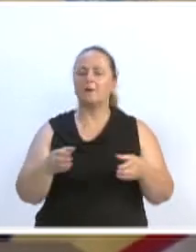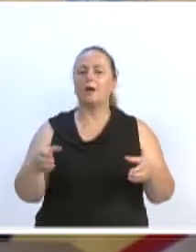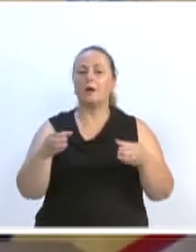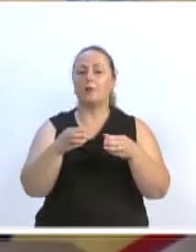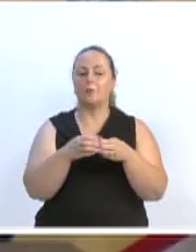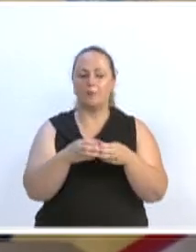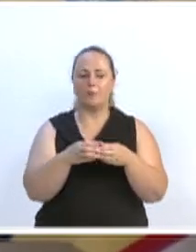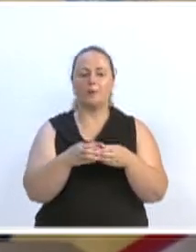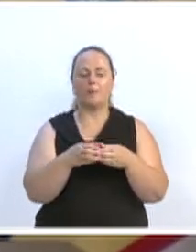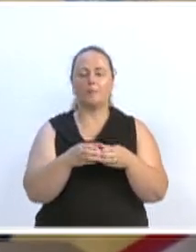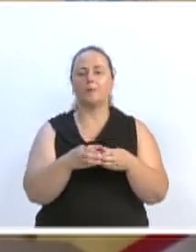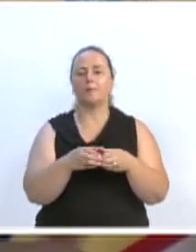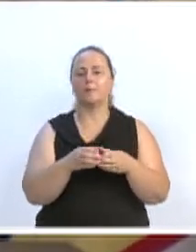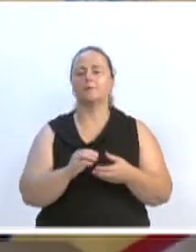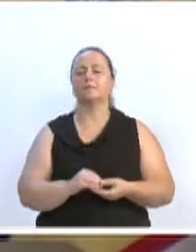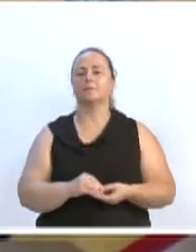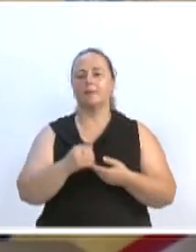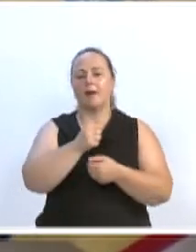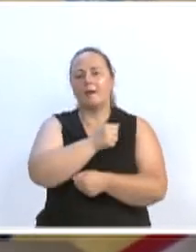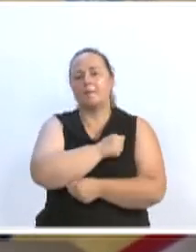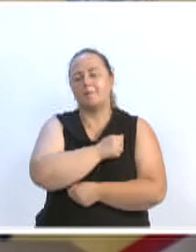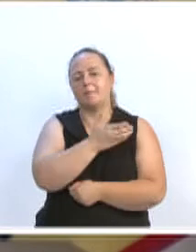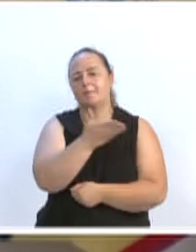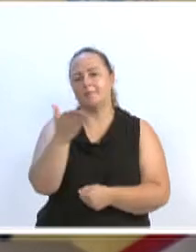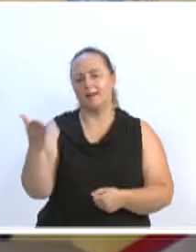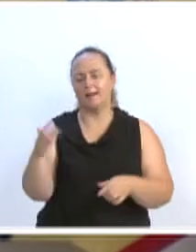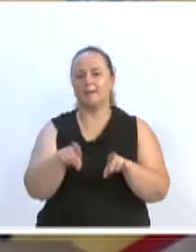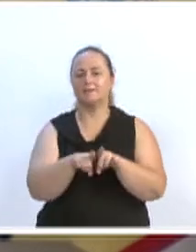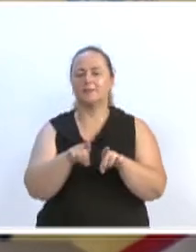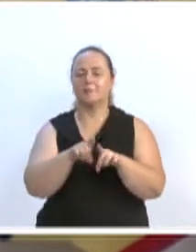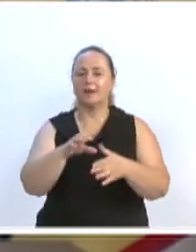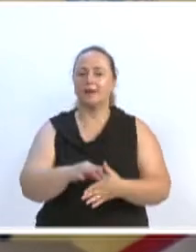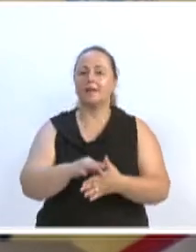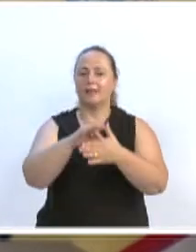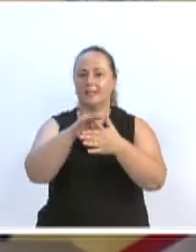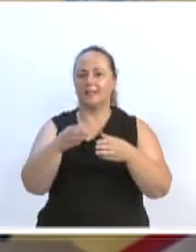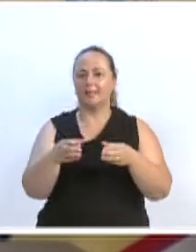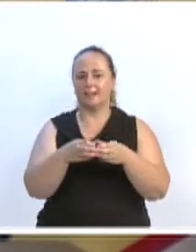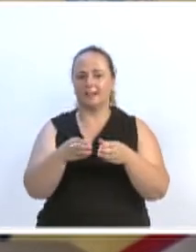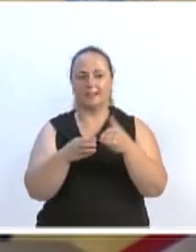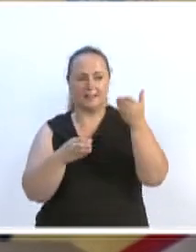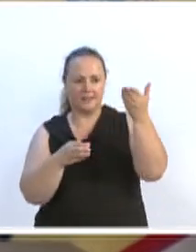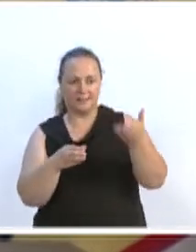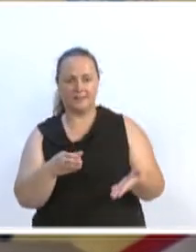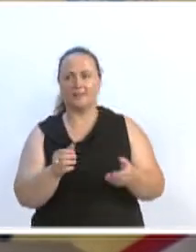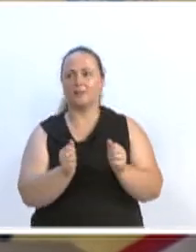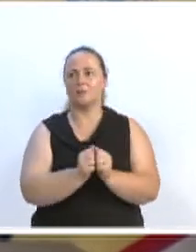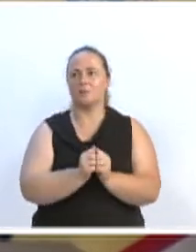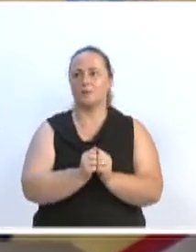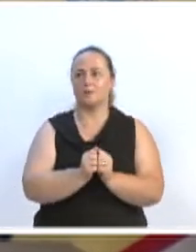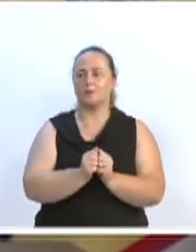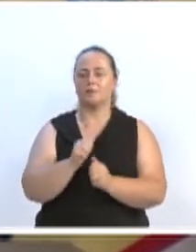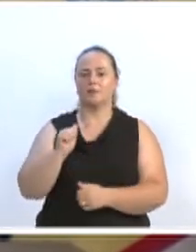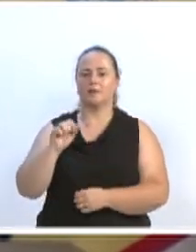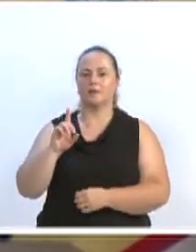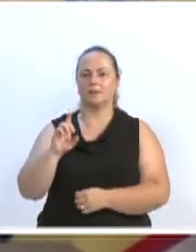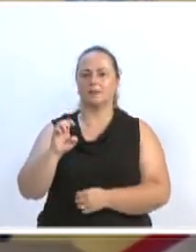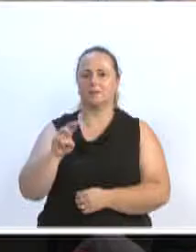um abraço especial e de mim e também ao meu amigo o líder comunitário que está presente na tribuna hoje o senhor valdemar nunes obrigado